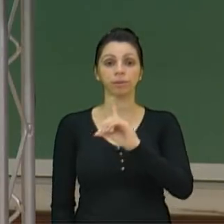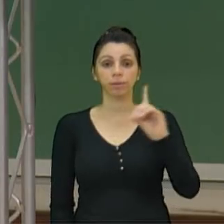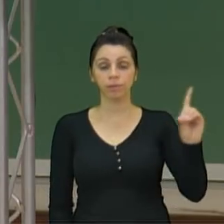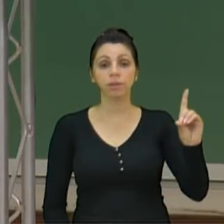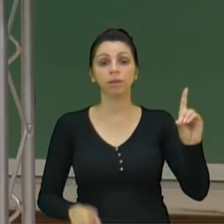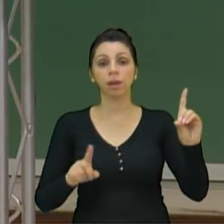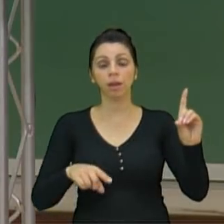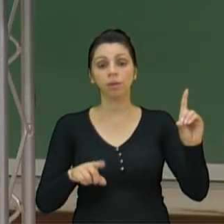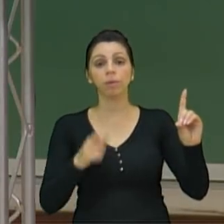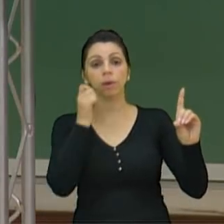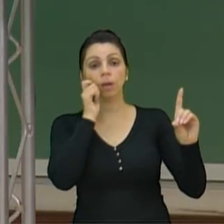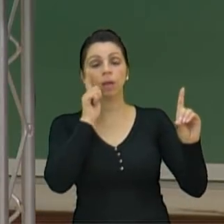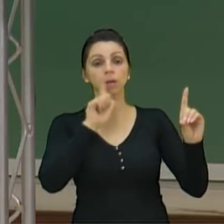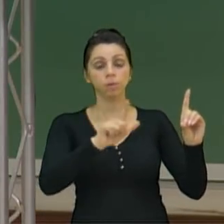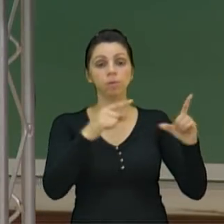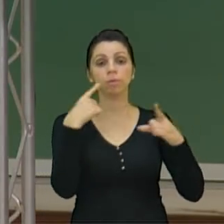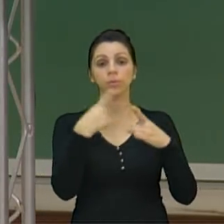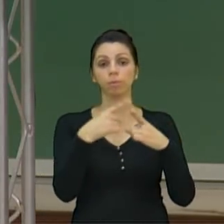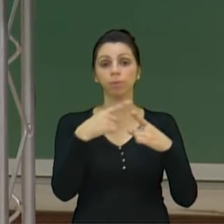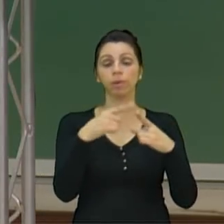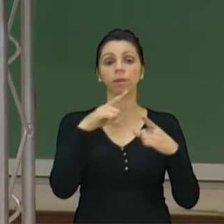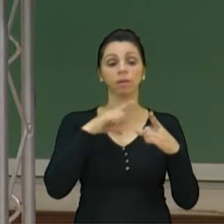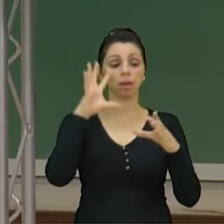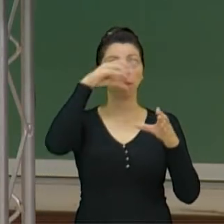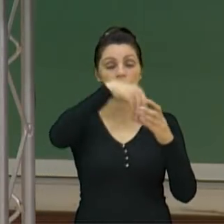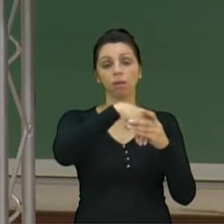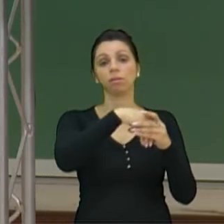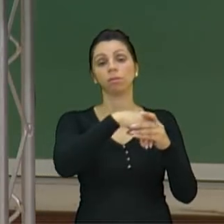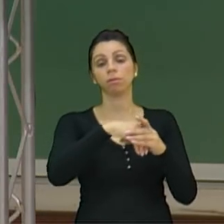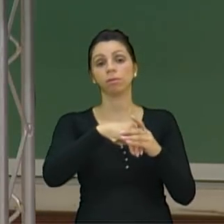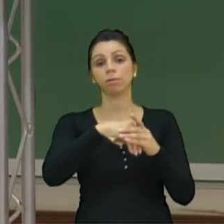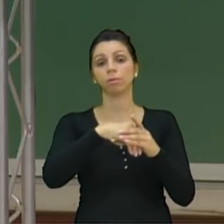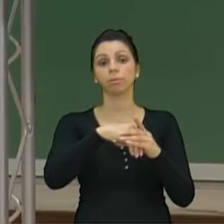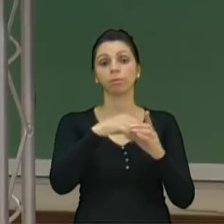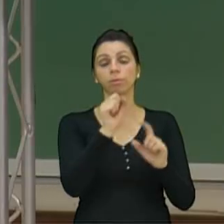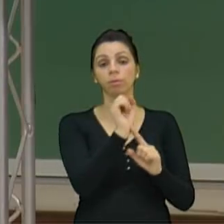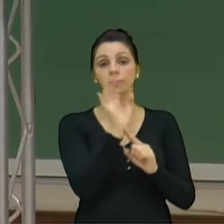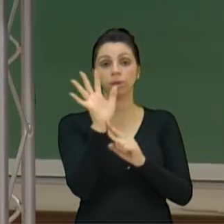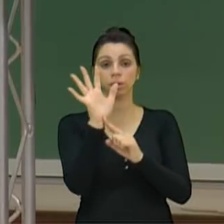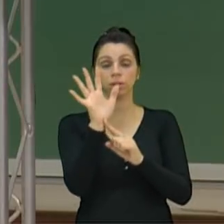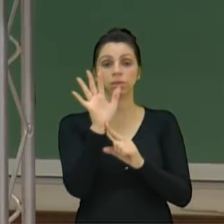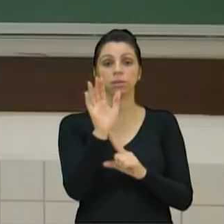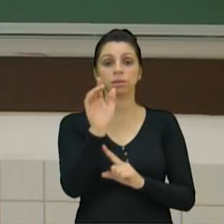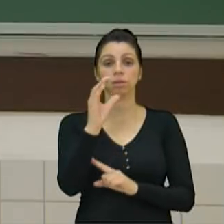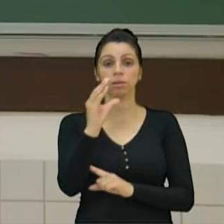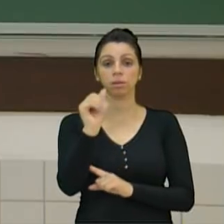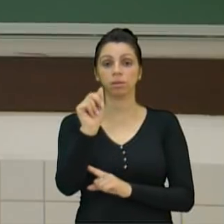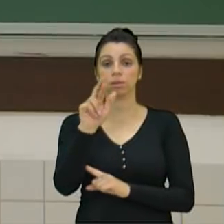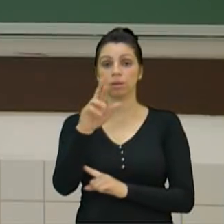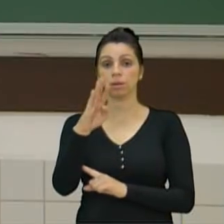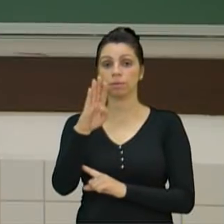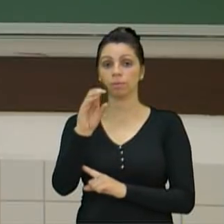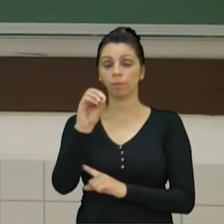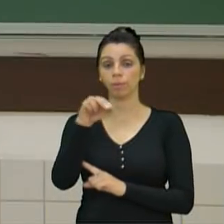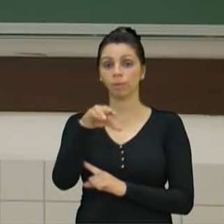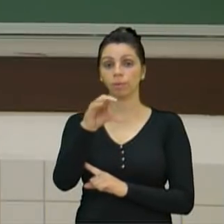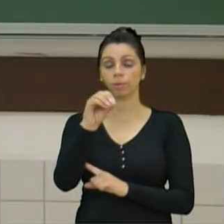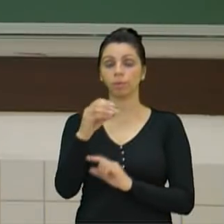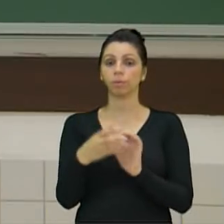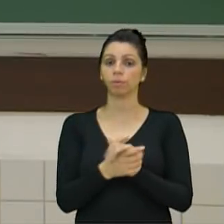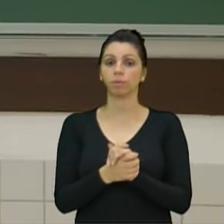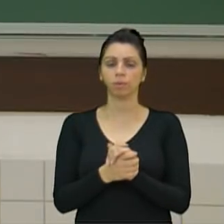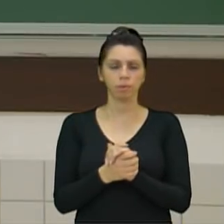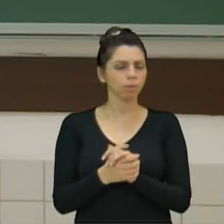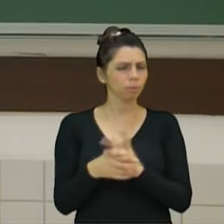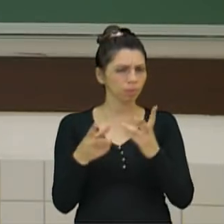venoso, é o sangue rico em gás carbônico. Então, olha como o corpo humano é interessante. Em nenhum momento acontece essa